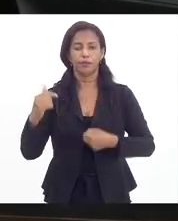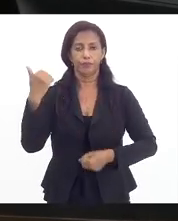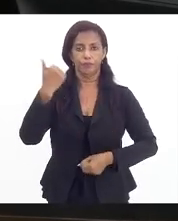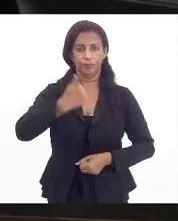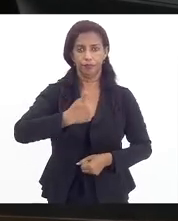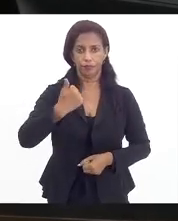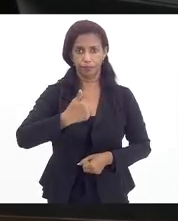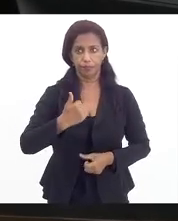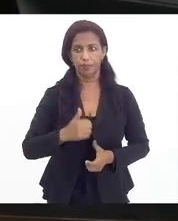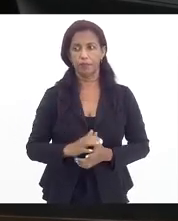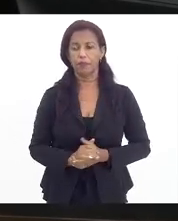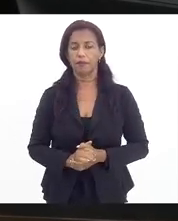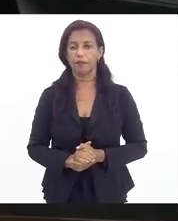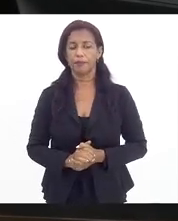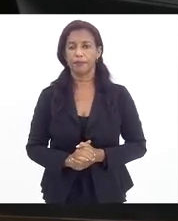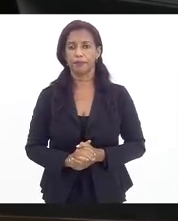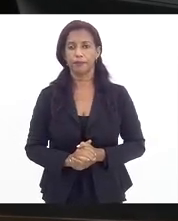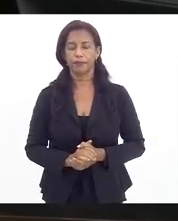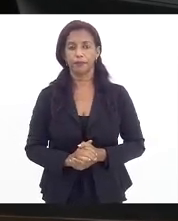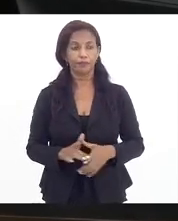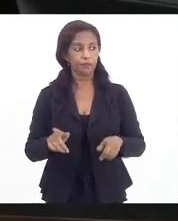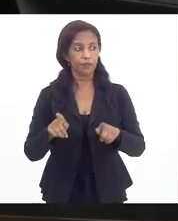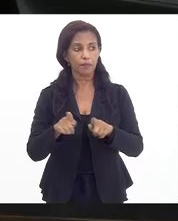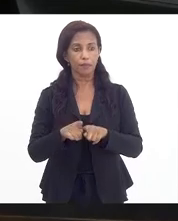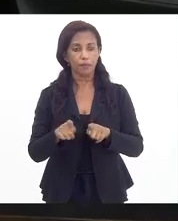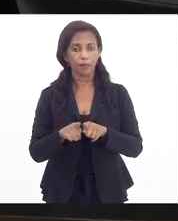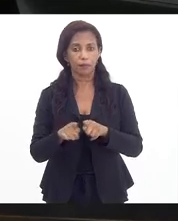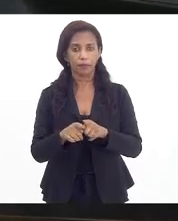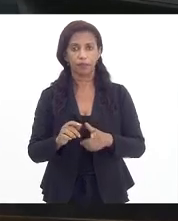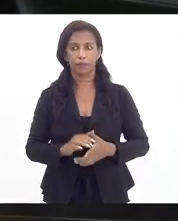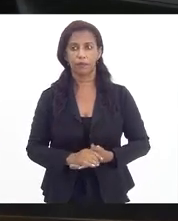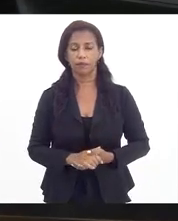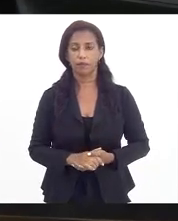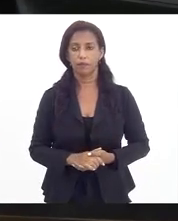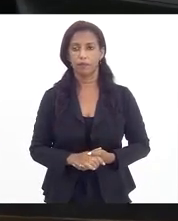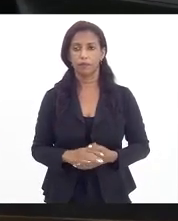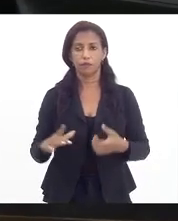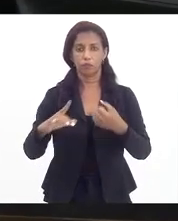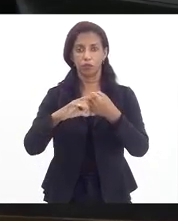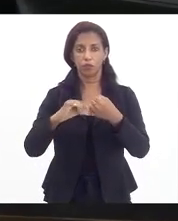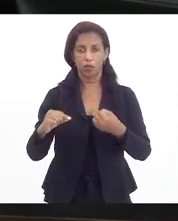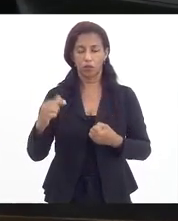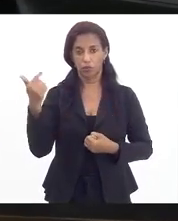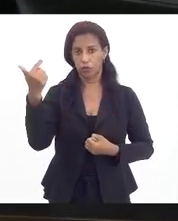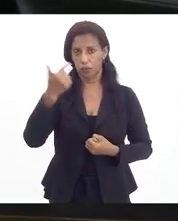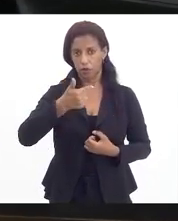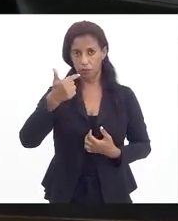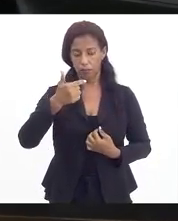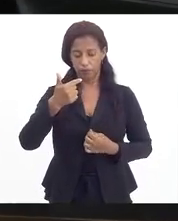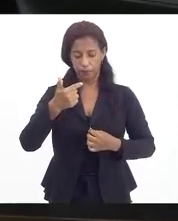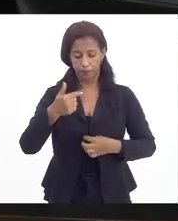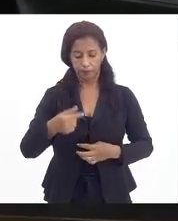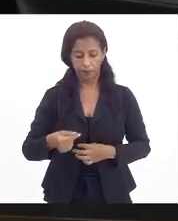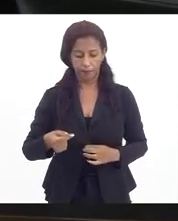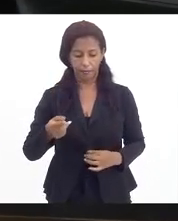1º o e evidentemente o artigo segundo